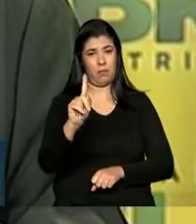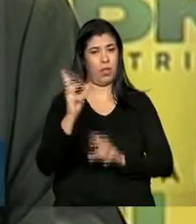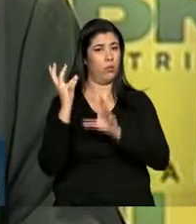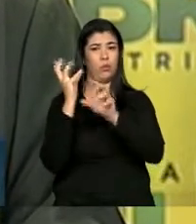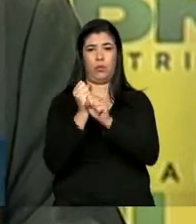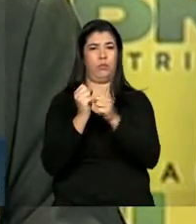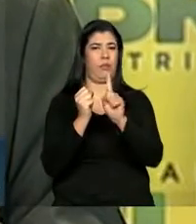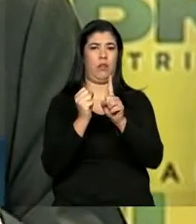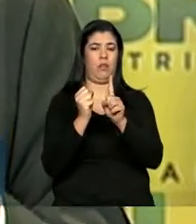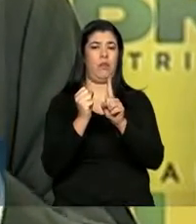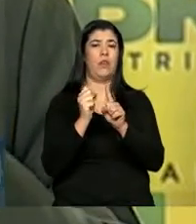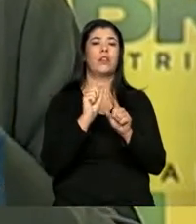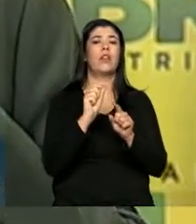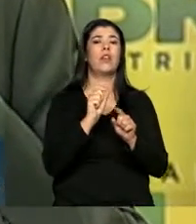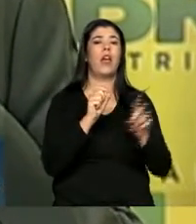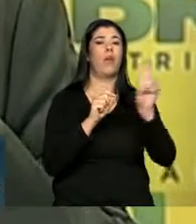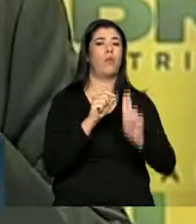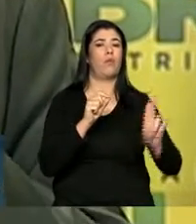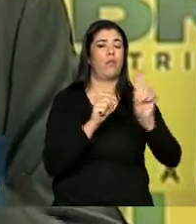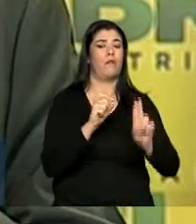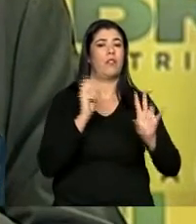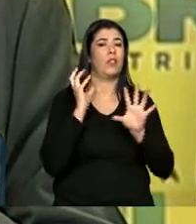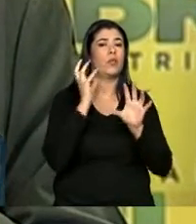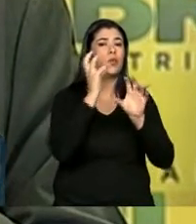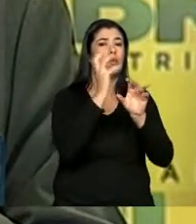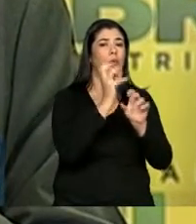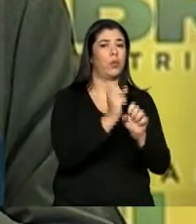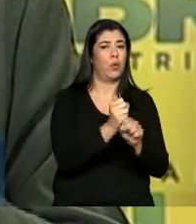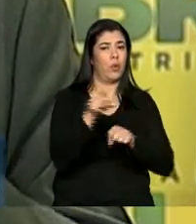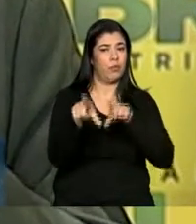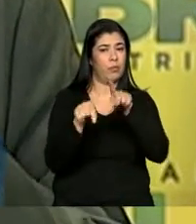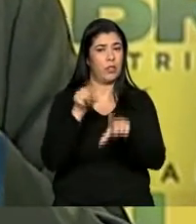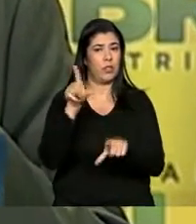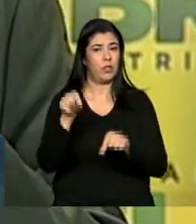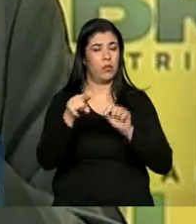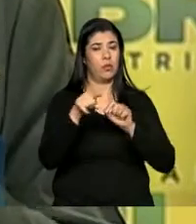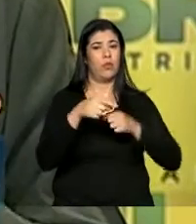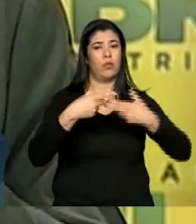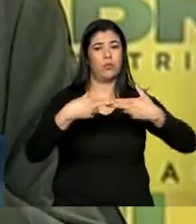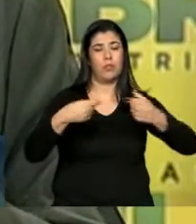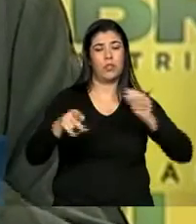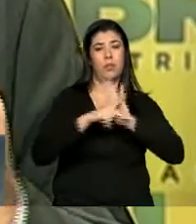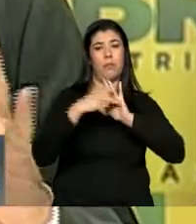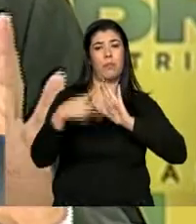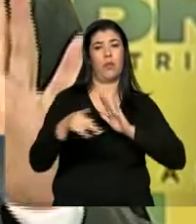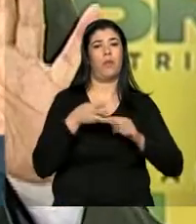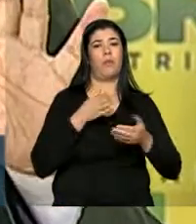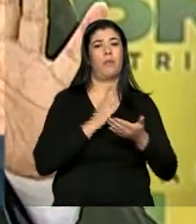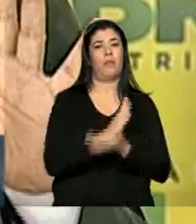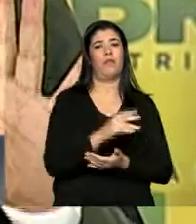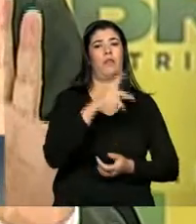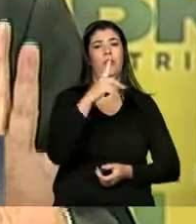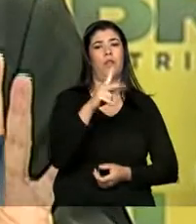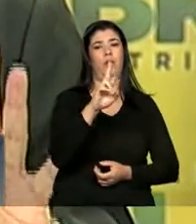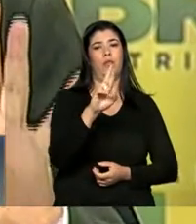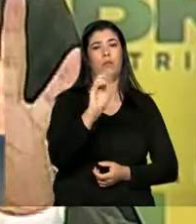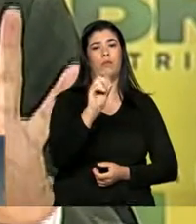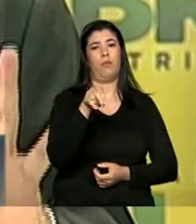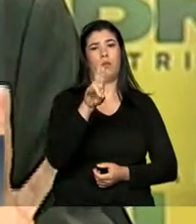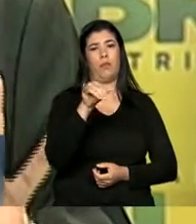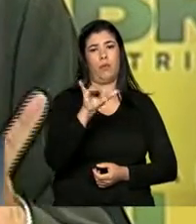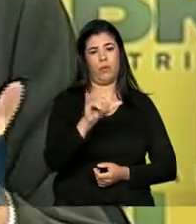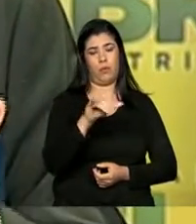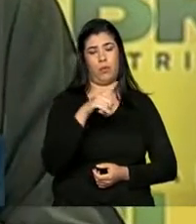as universidades e o critério do ProUni. Então, não há uma mudança de critério. O ano passado, nós divulgamos